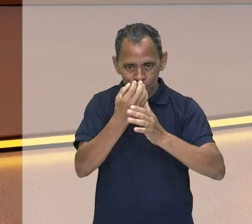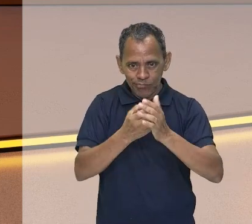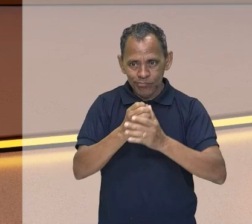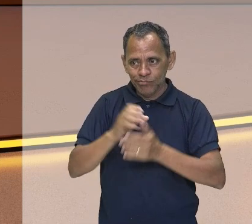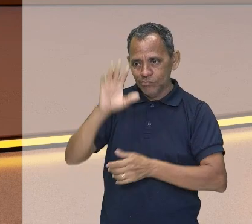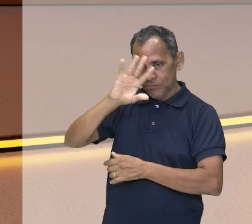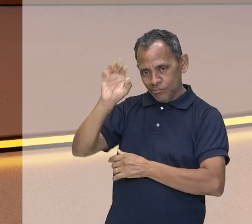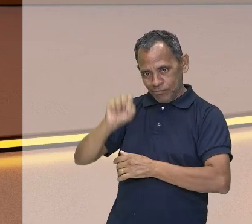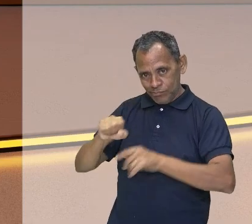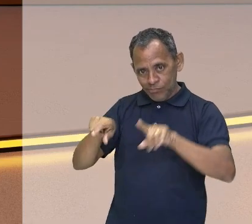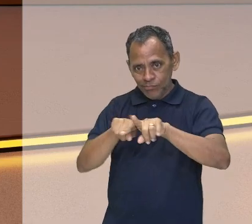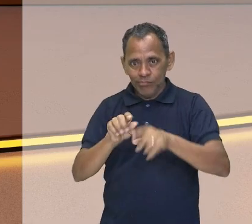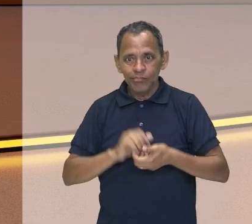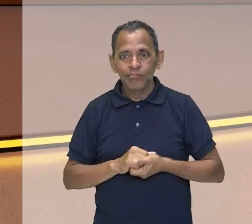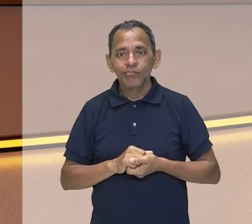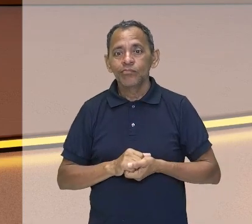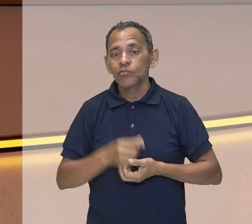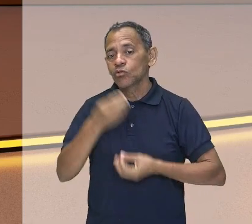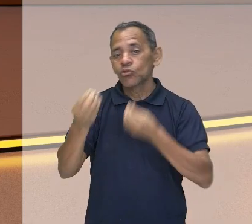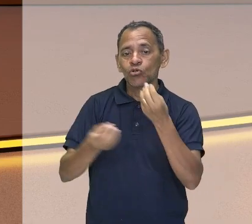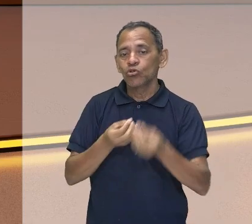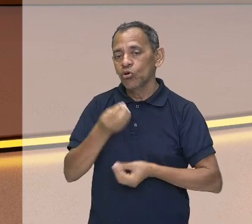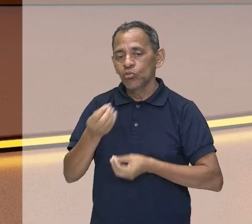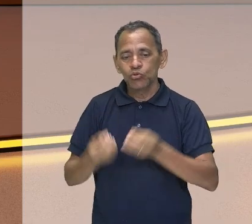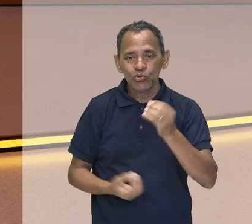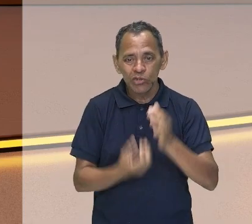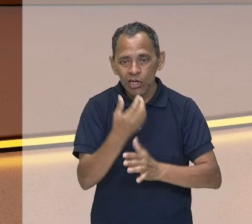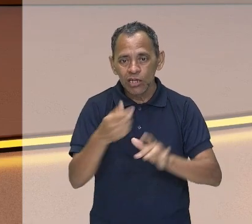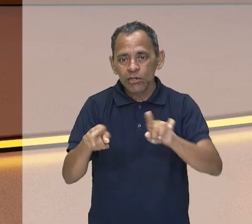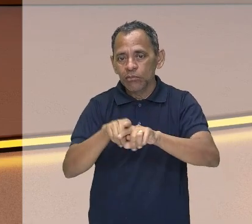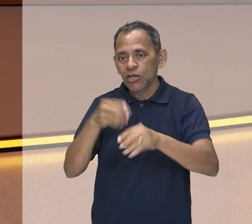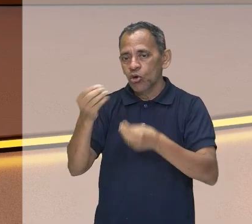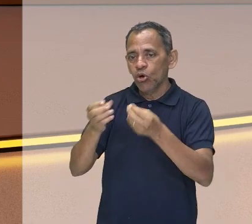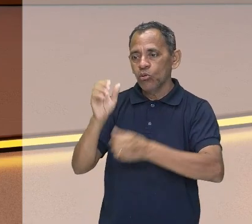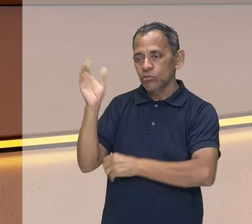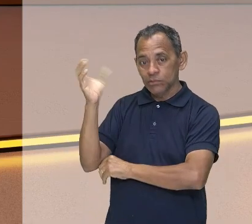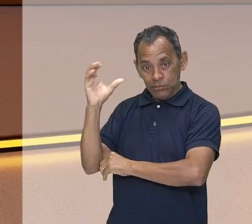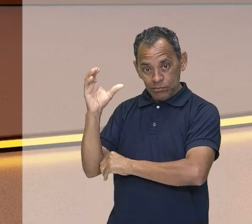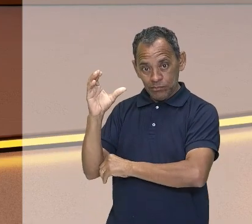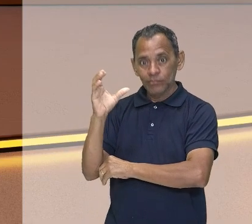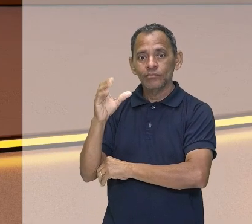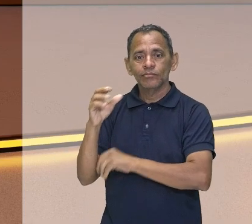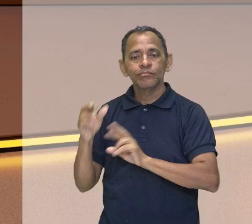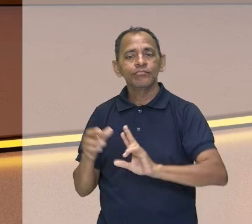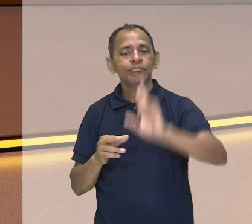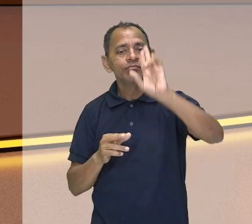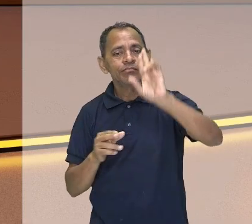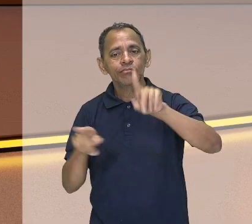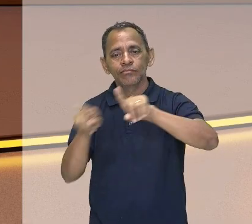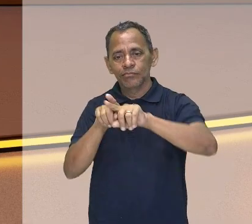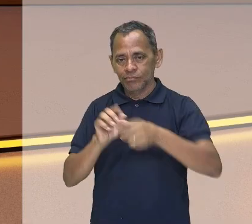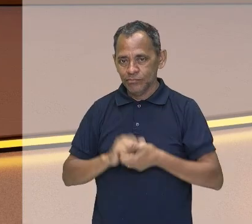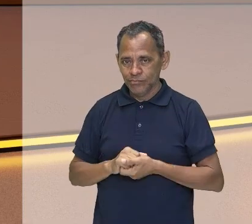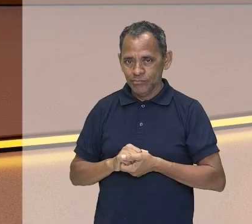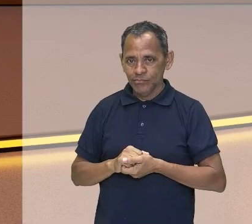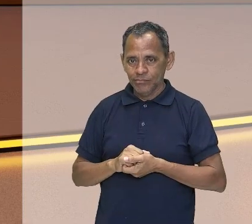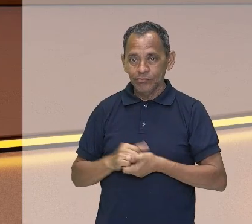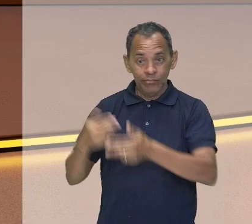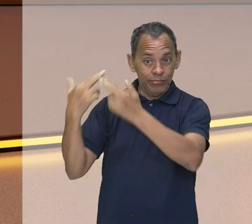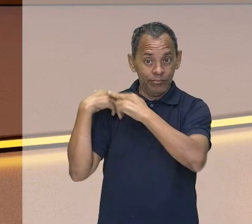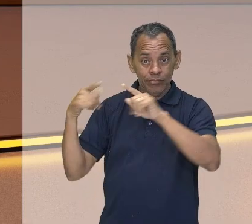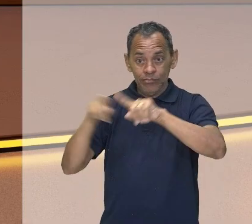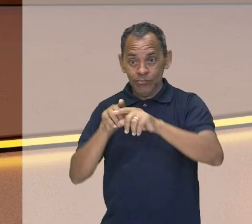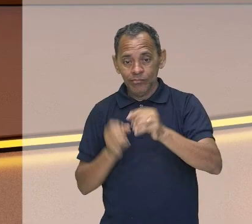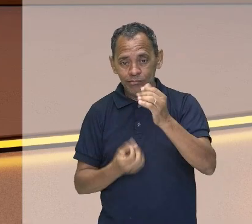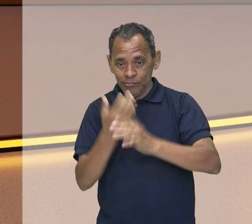buscar entender como os mapas são elaborados, qual ciência é responsável pela elaboração dos mapas, vamos